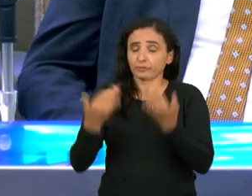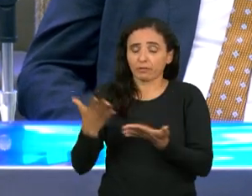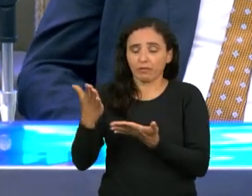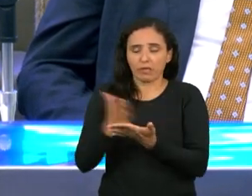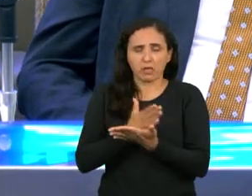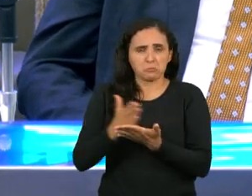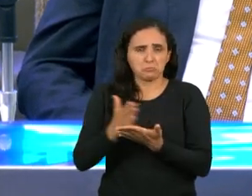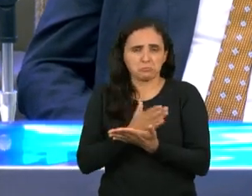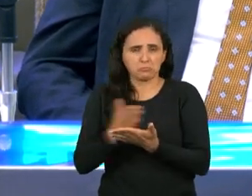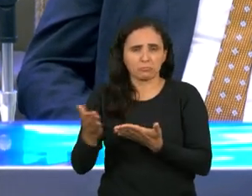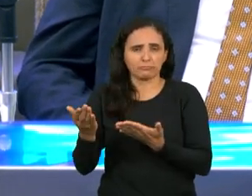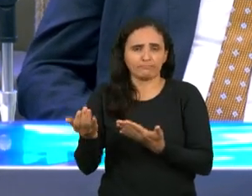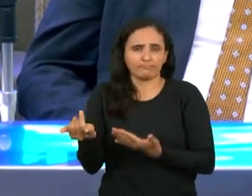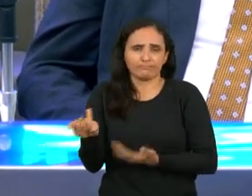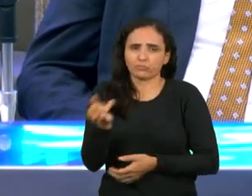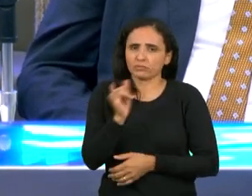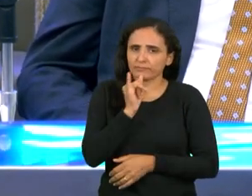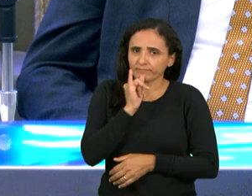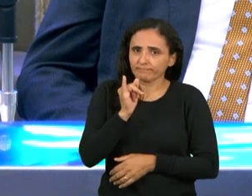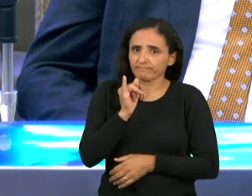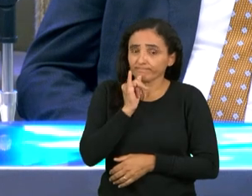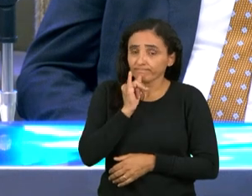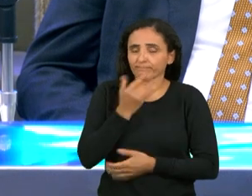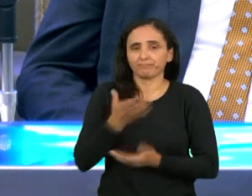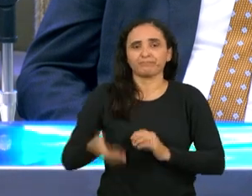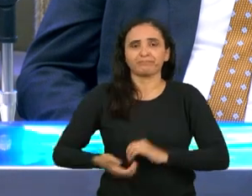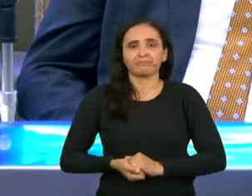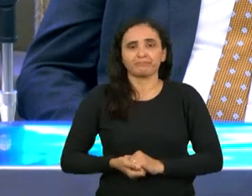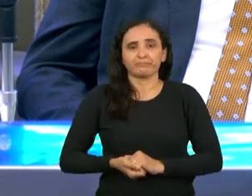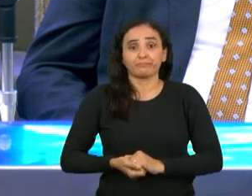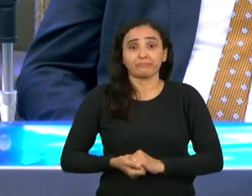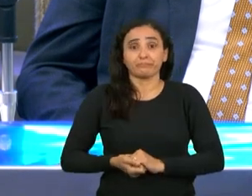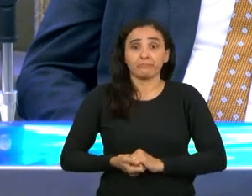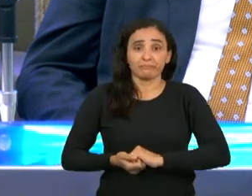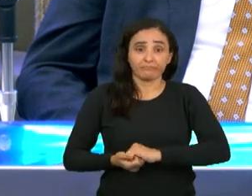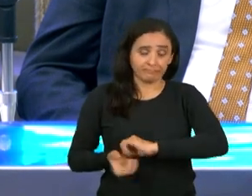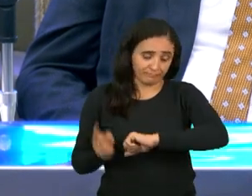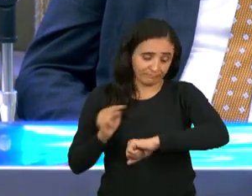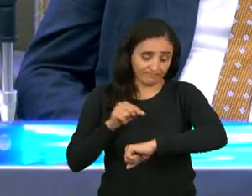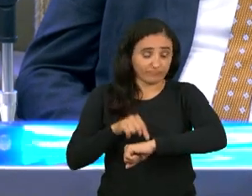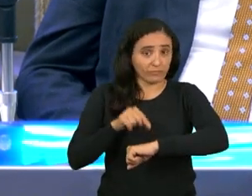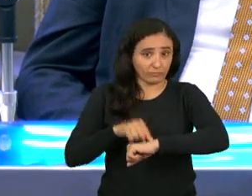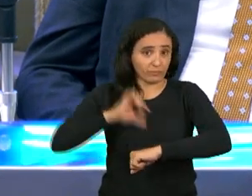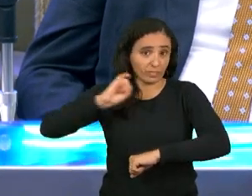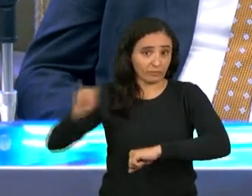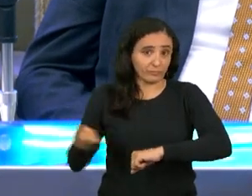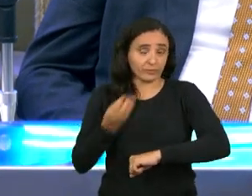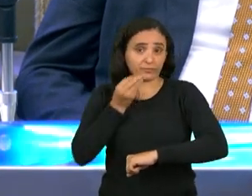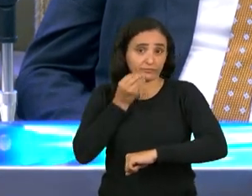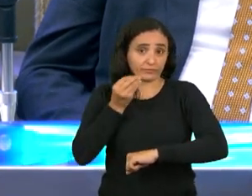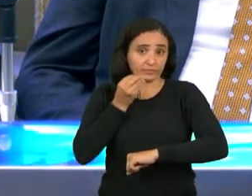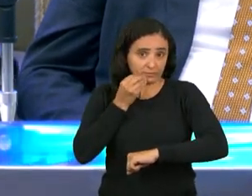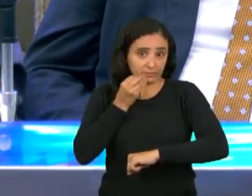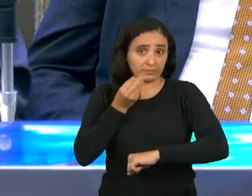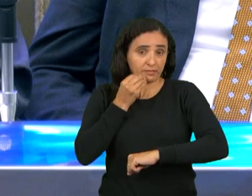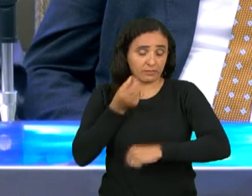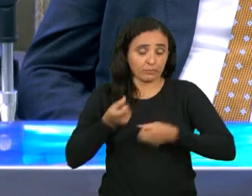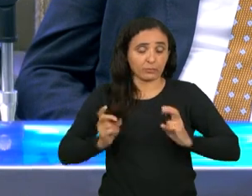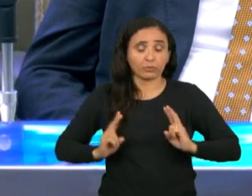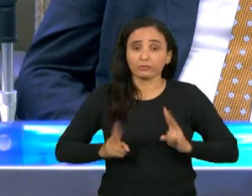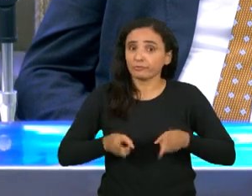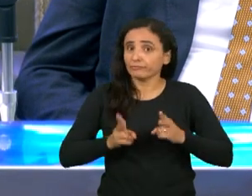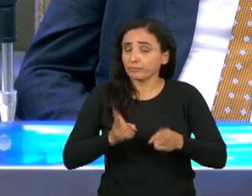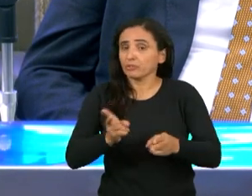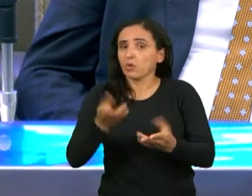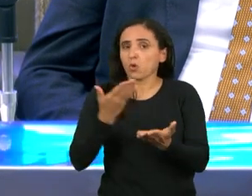exemplos mas para ganharmos tempos tempo digo vamos avançar mais adiante